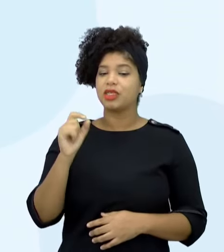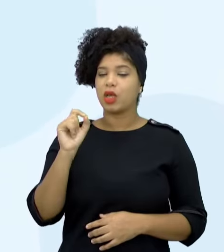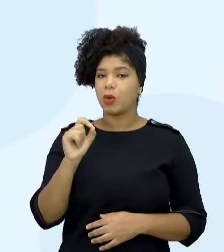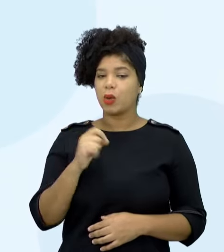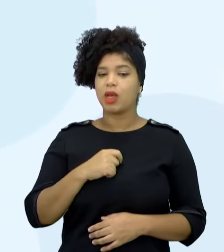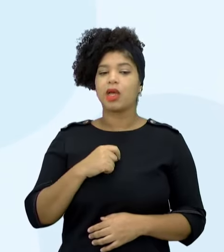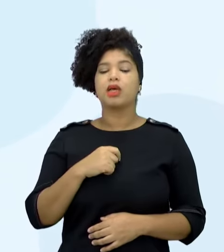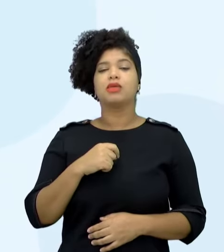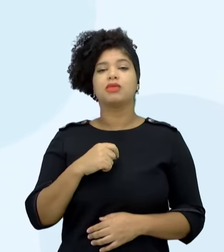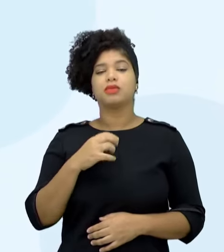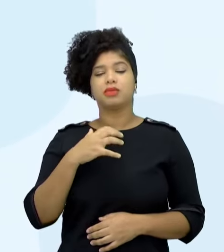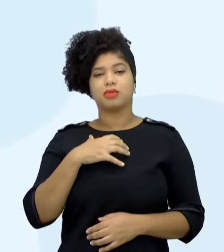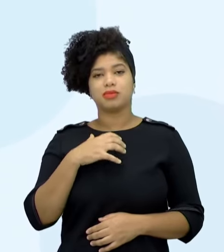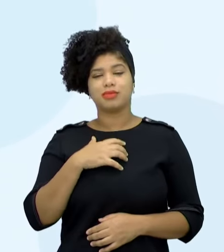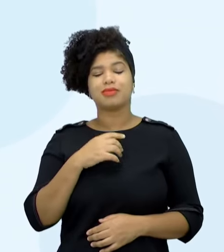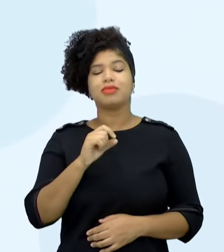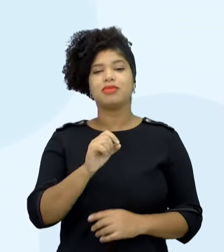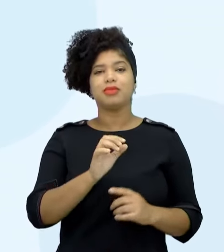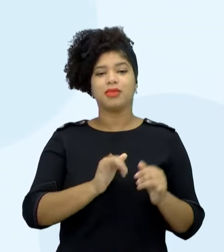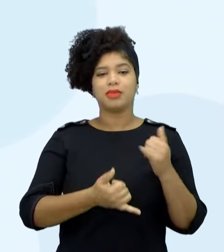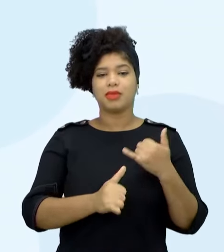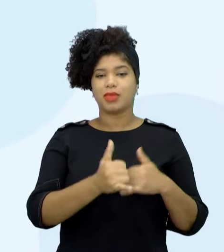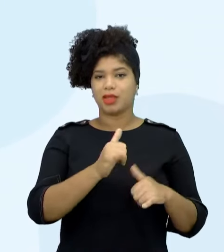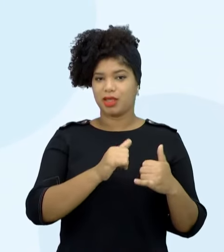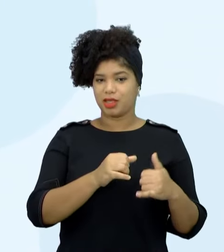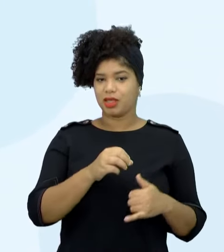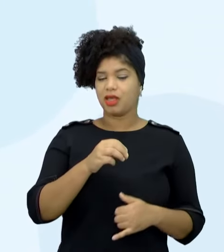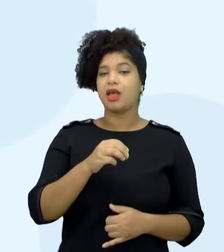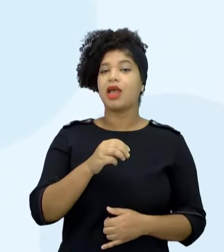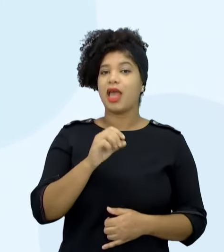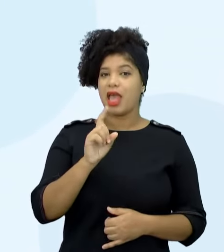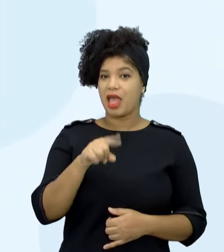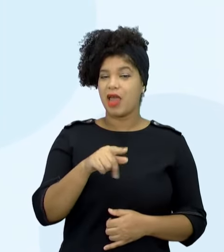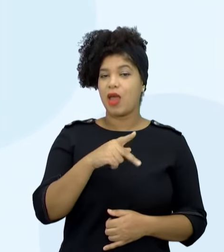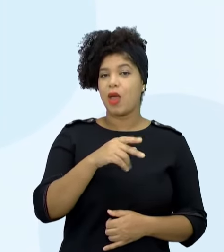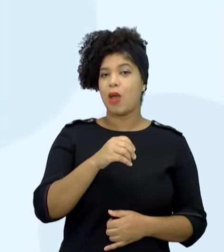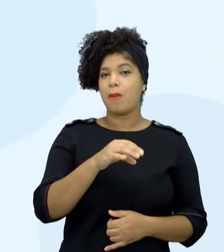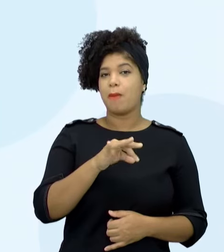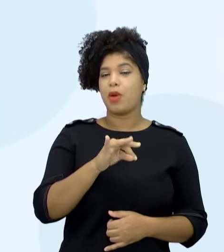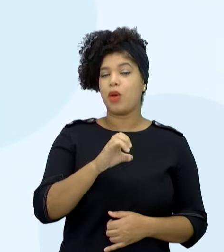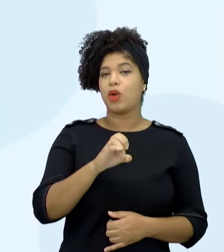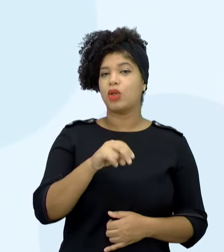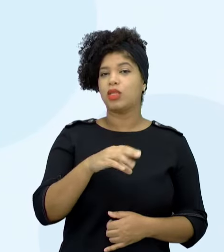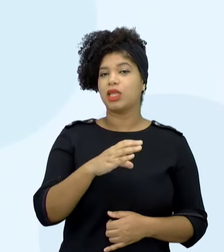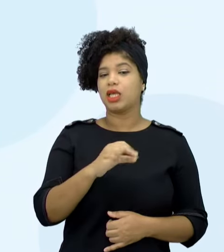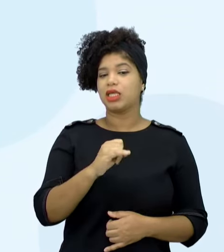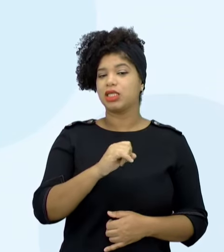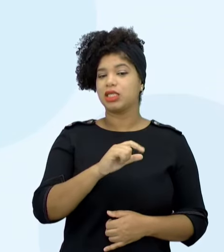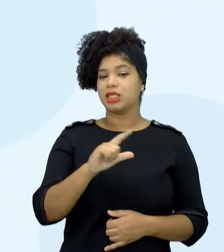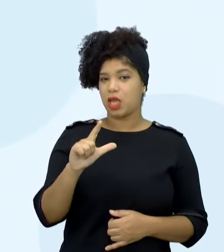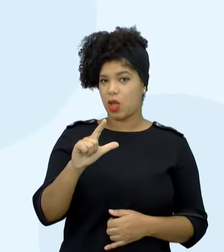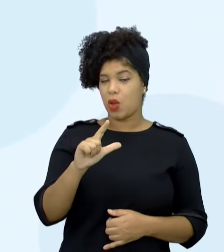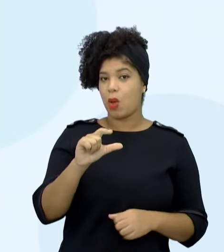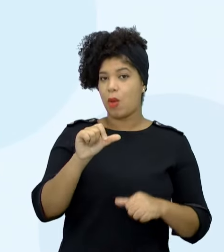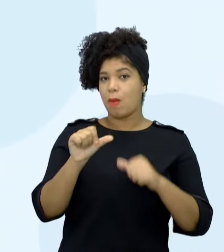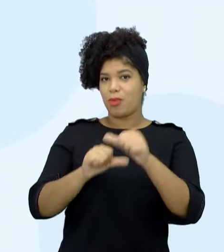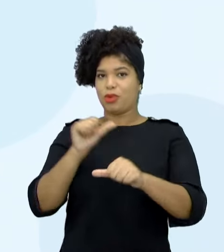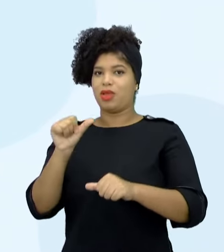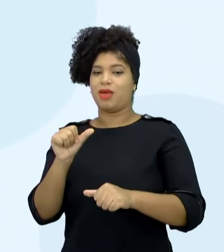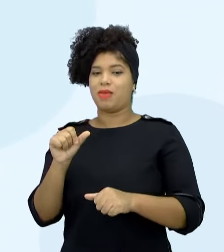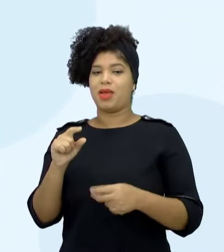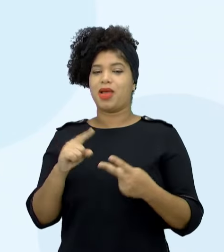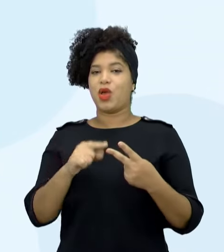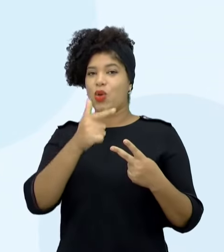energia mecânica mais bacaninha, ela passa de energia potencial para energia cinética,